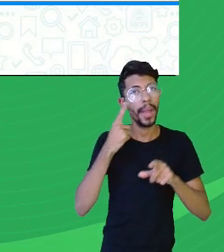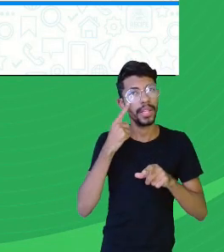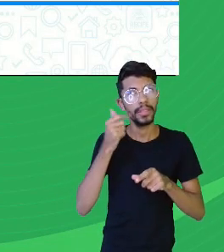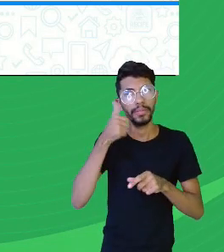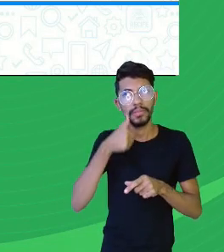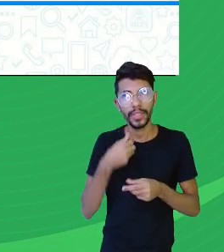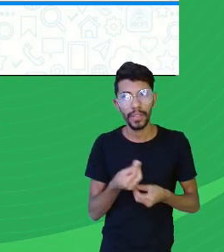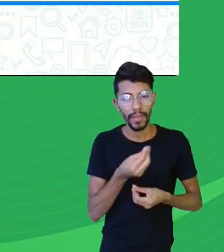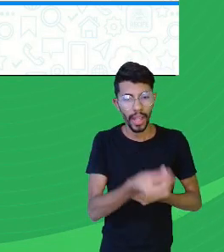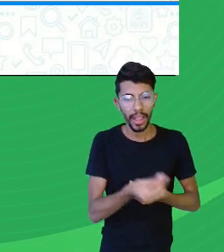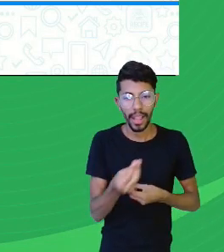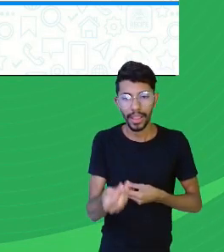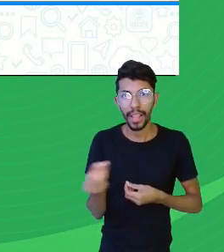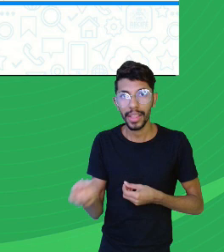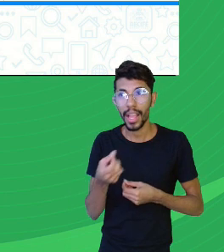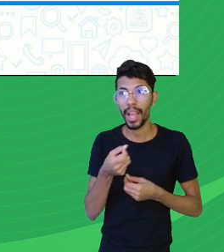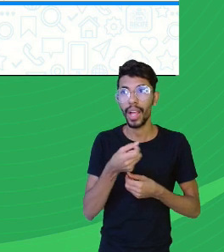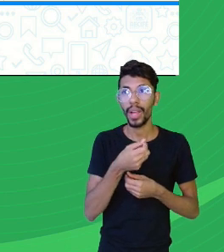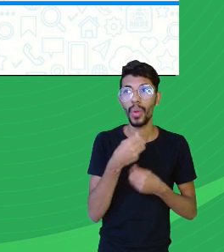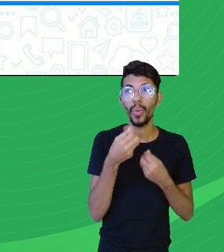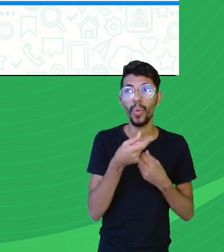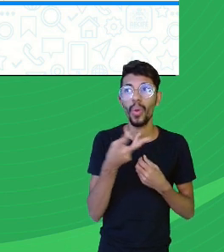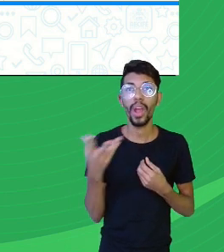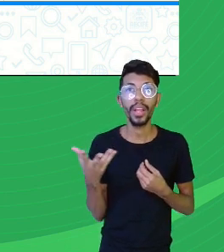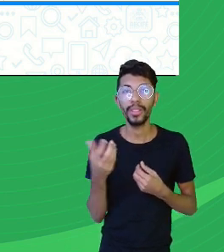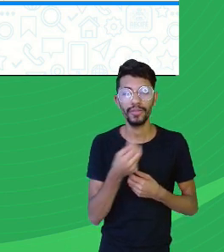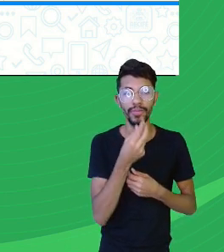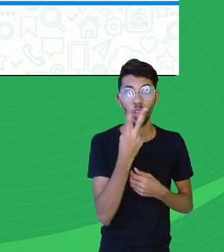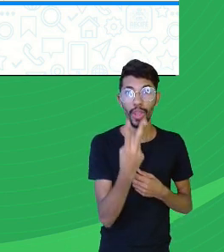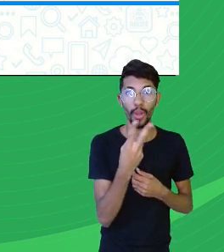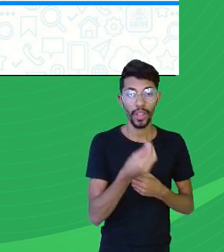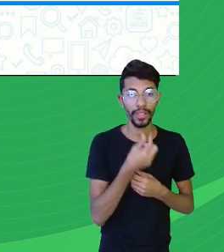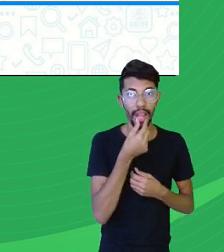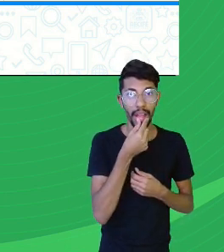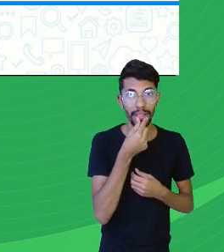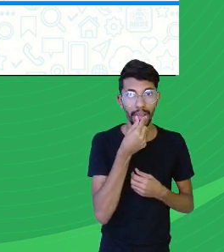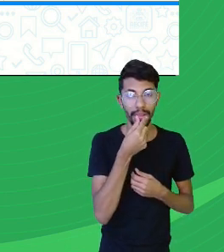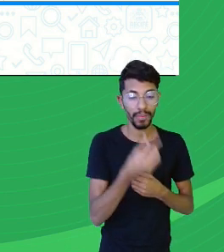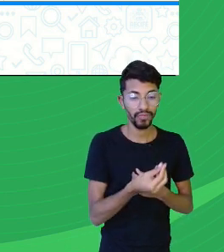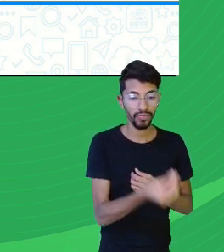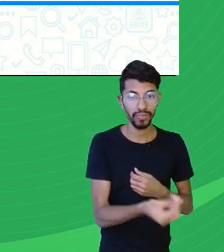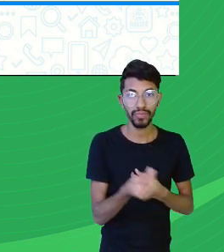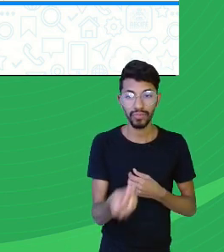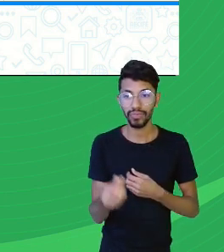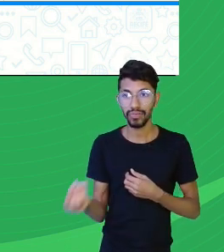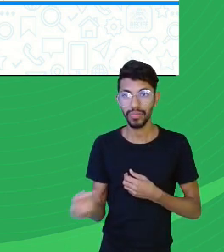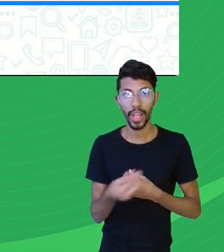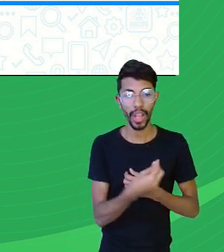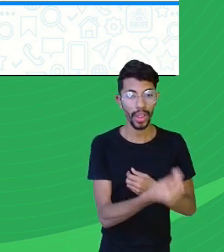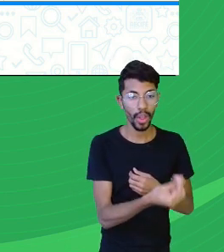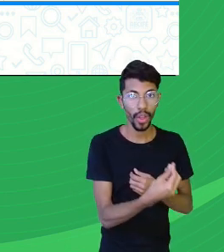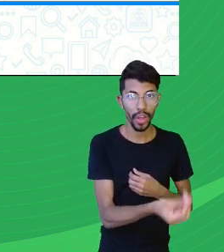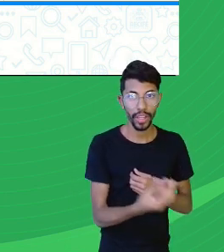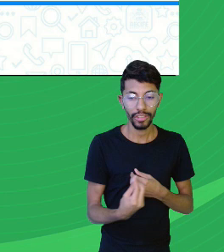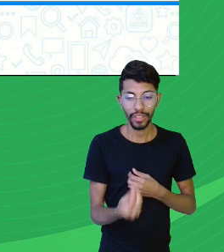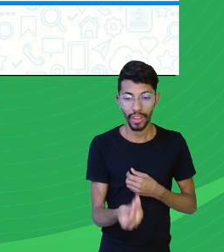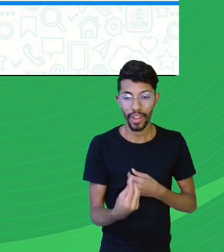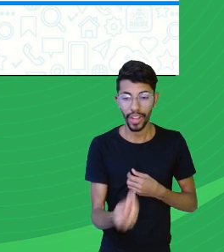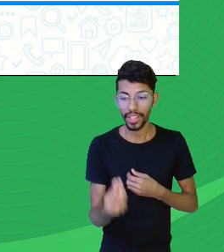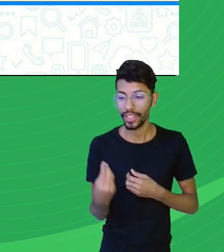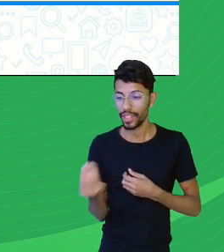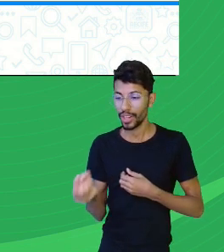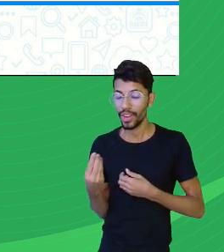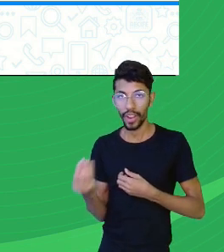só, vamos ver os biscoitos? Olha ali os biscoitos. Está sendo o quê? O que é que vocês aprenderam até agora? Que